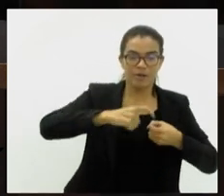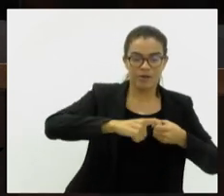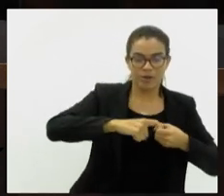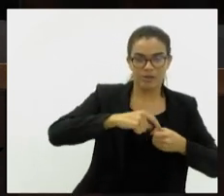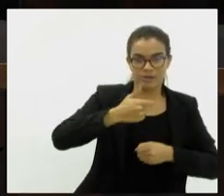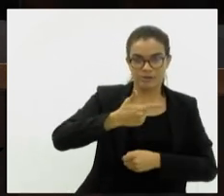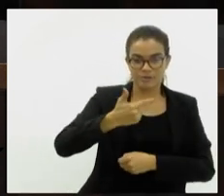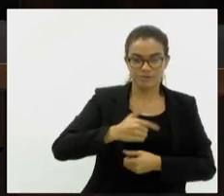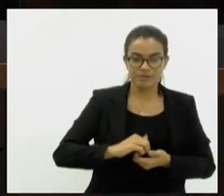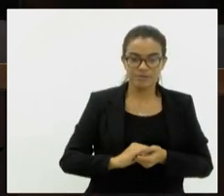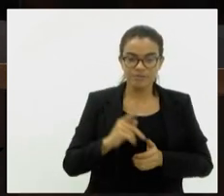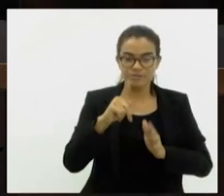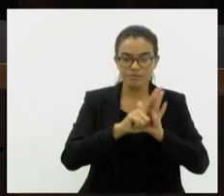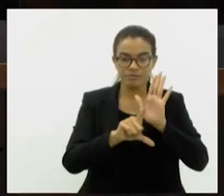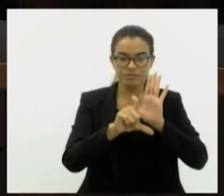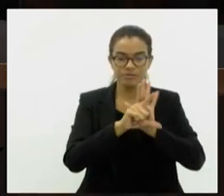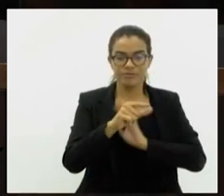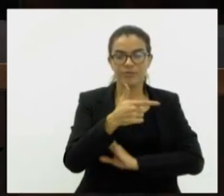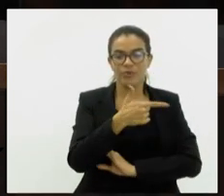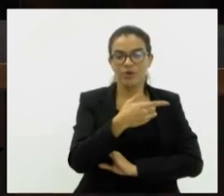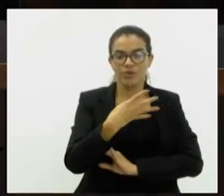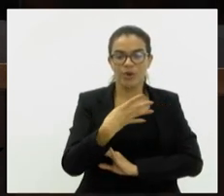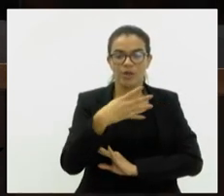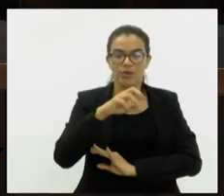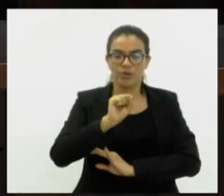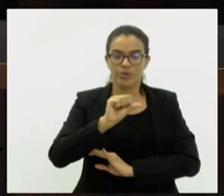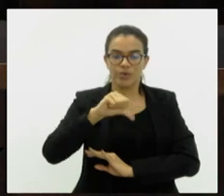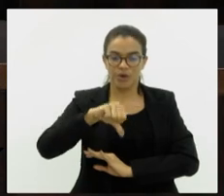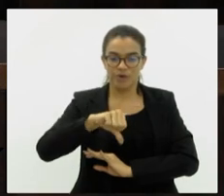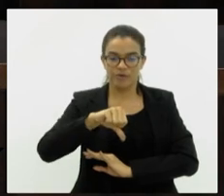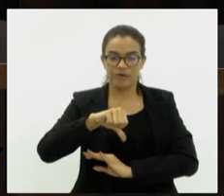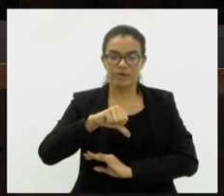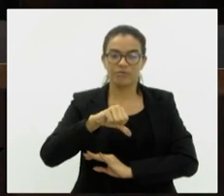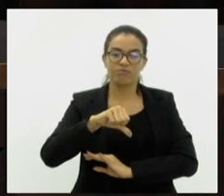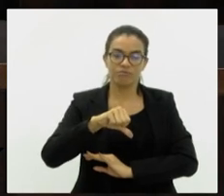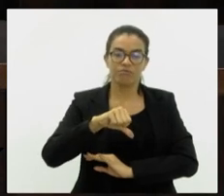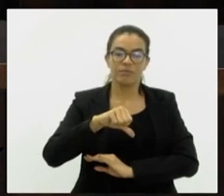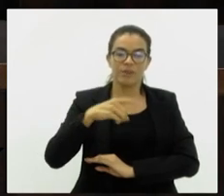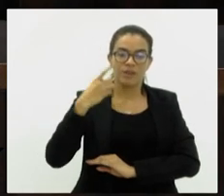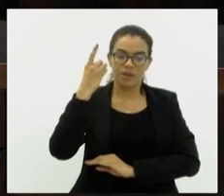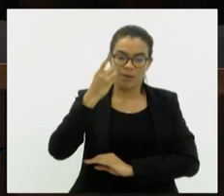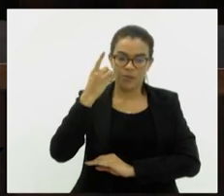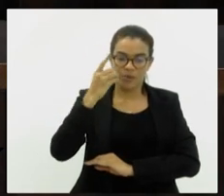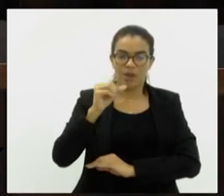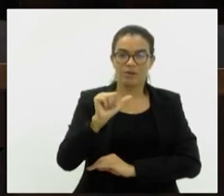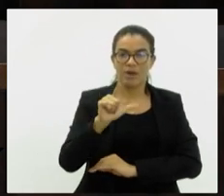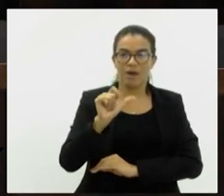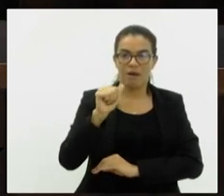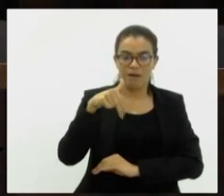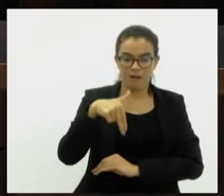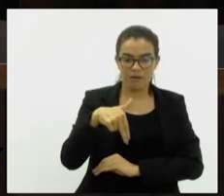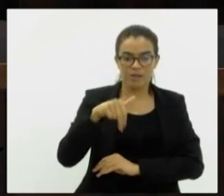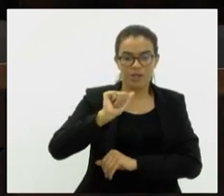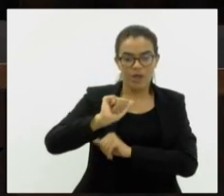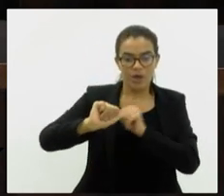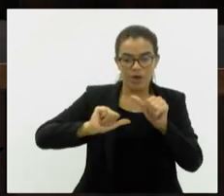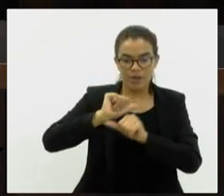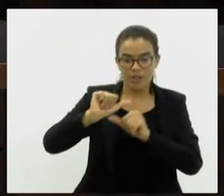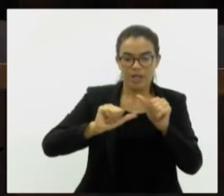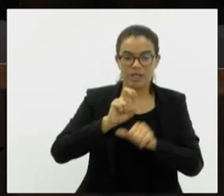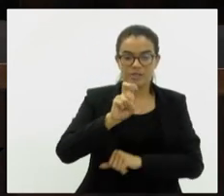segunda. Projeto de Lei 2489 de 2023, de autoria do deputado Alain Lopes, que altera a